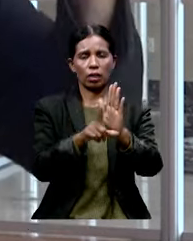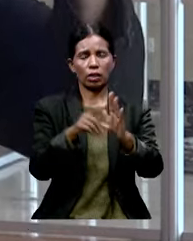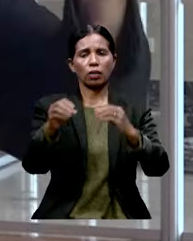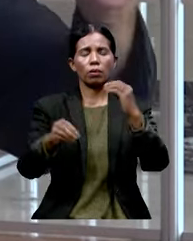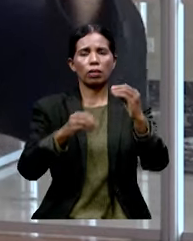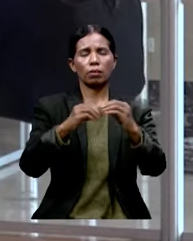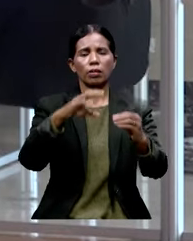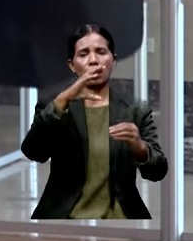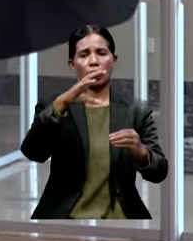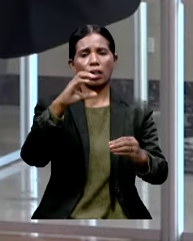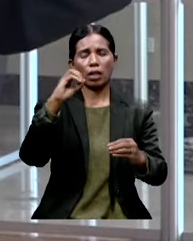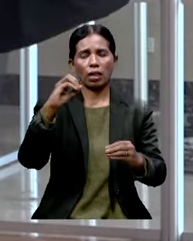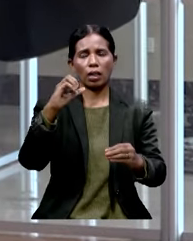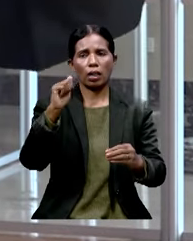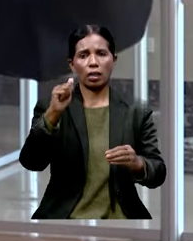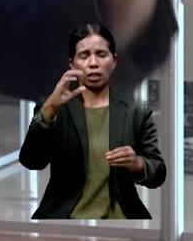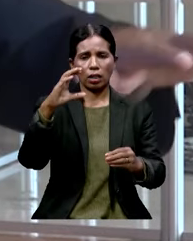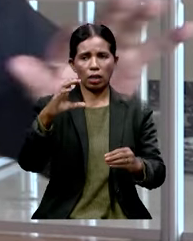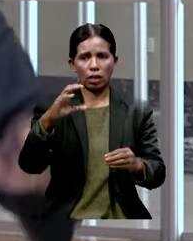nenine tengi ia mínimo